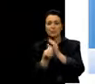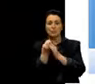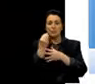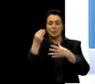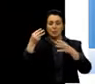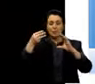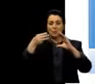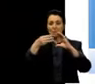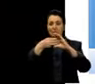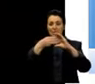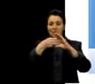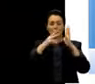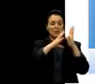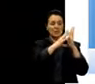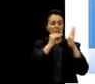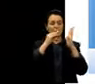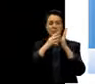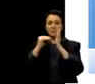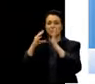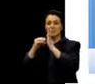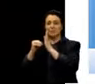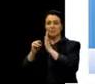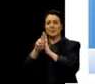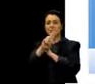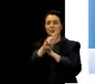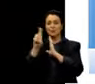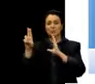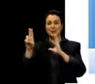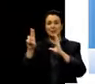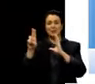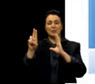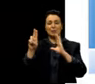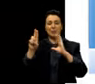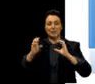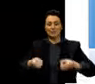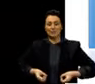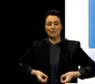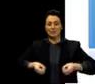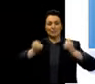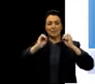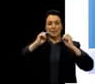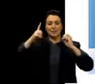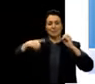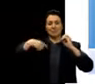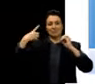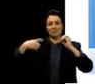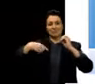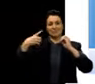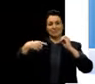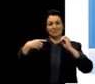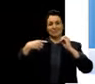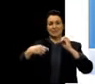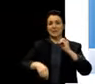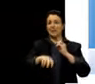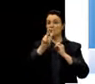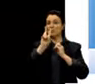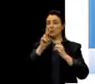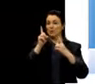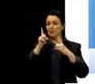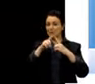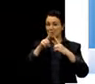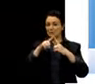células reprodutoras chamadas de gametas. Nós temos 2 tipos de gametas. O